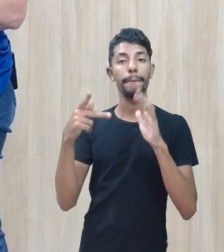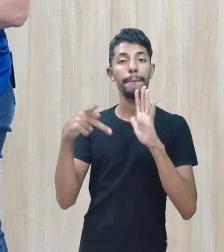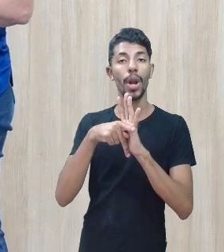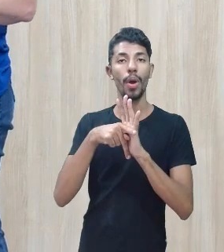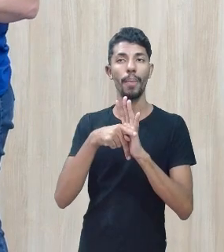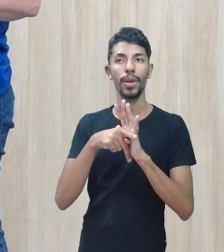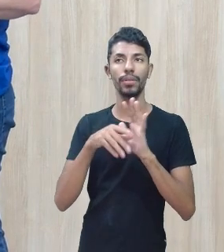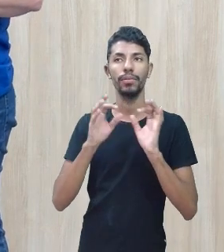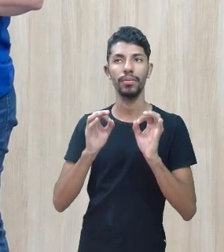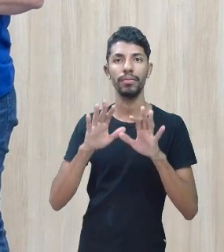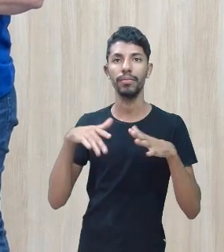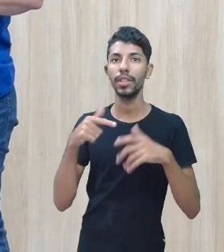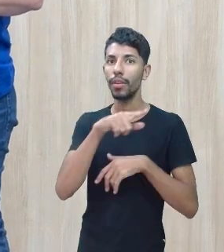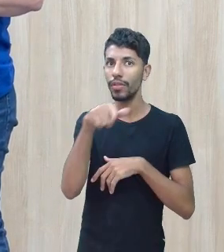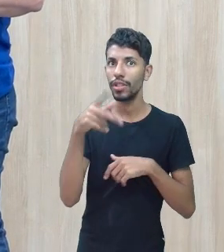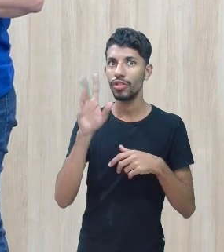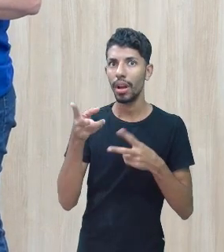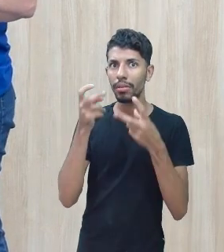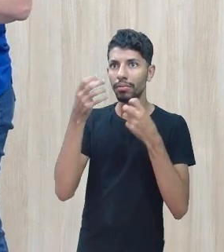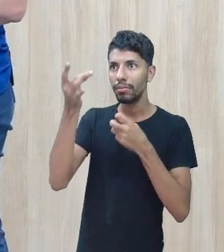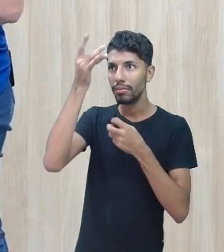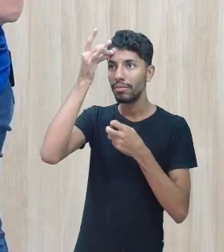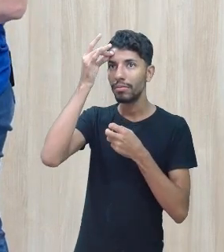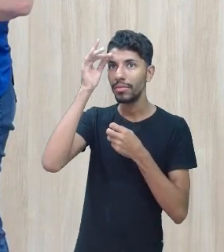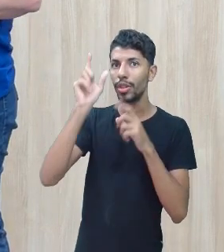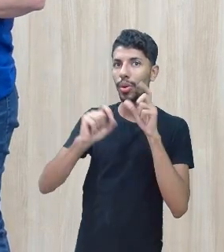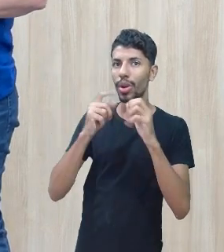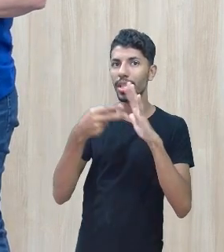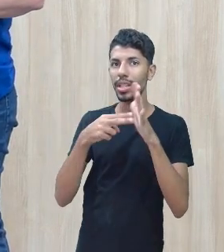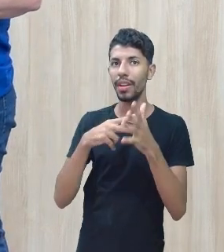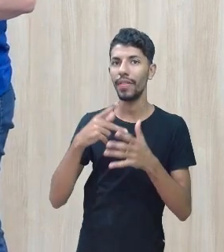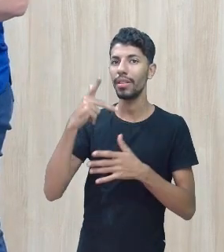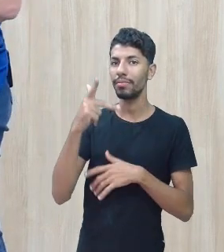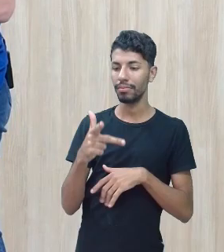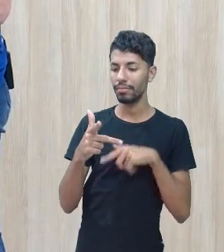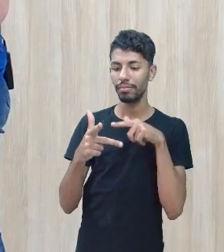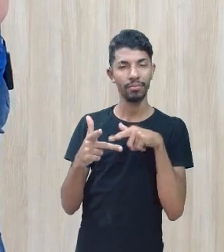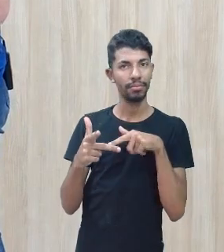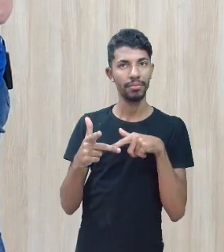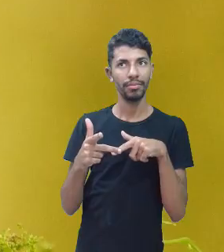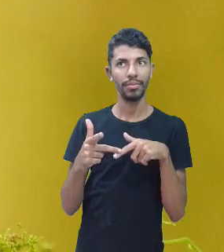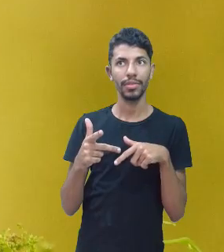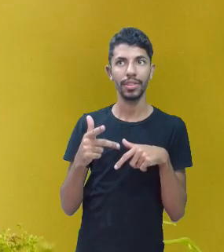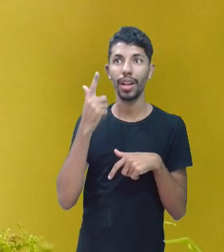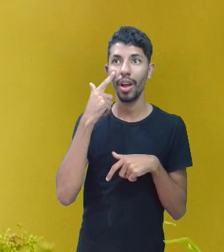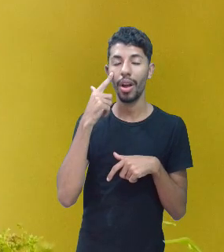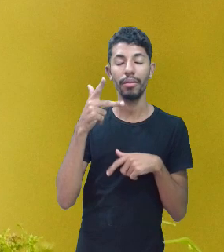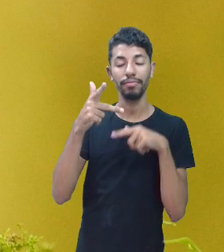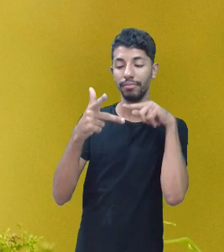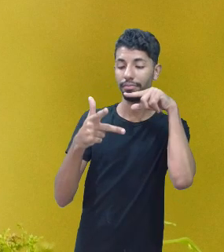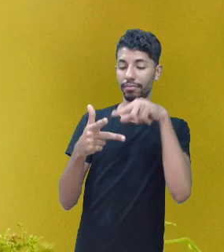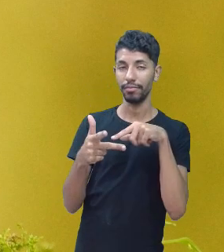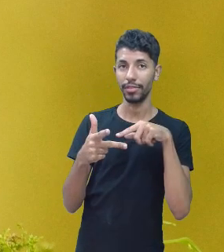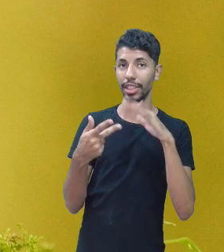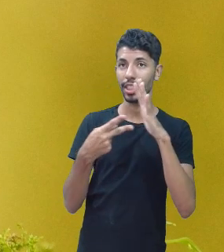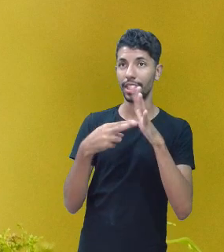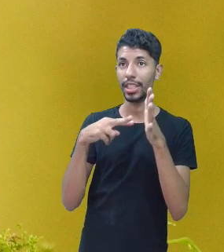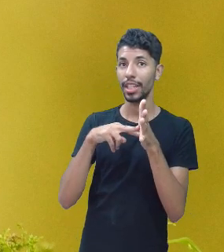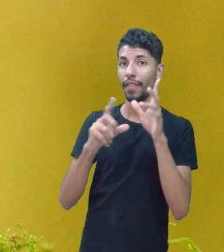aí, gravaram aí? O que é pronome? Pronome significa,